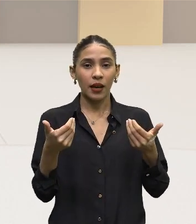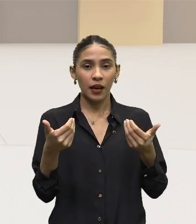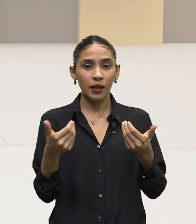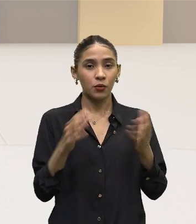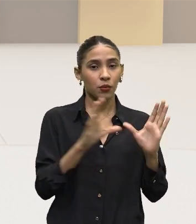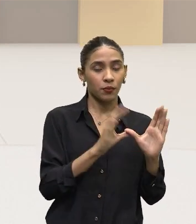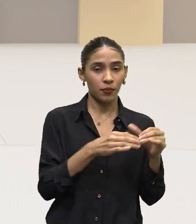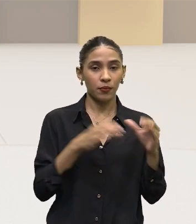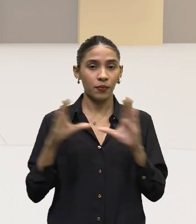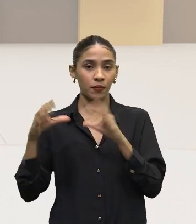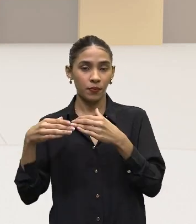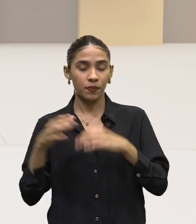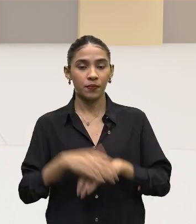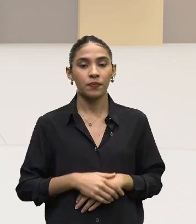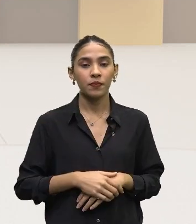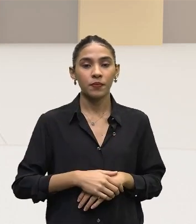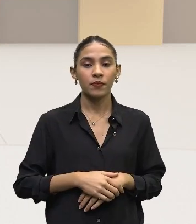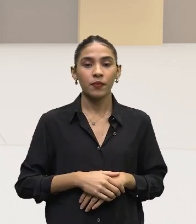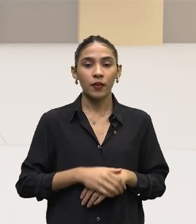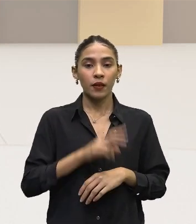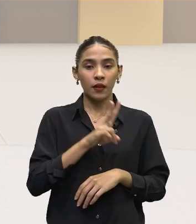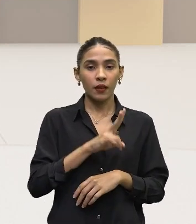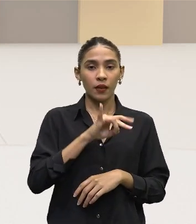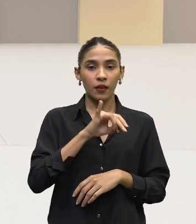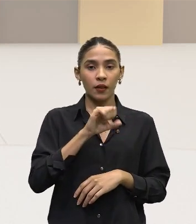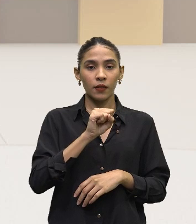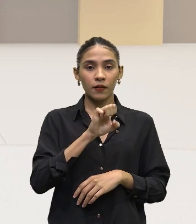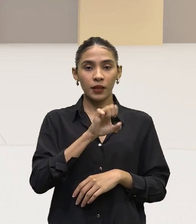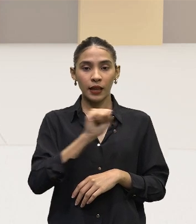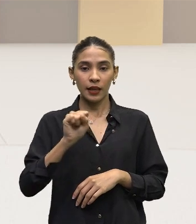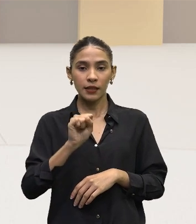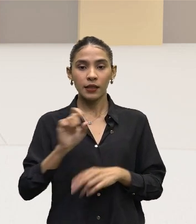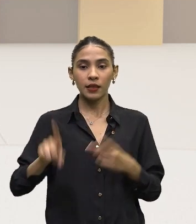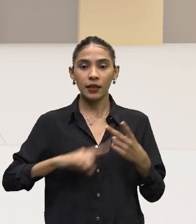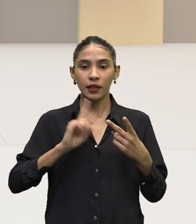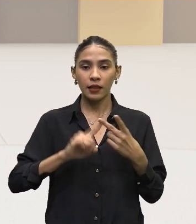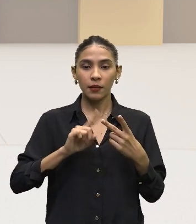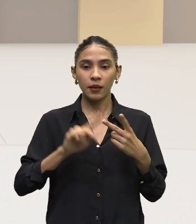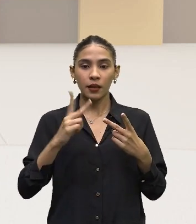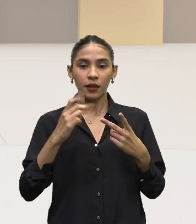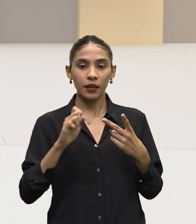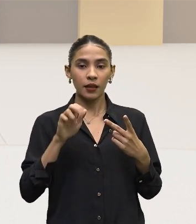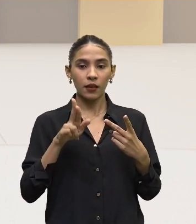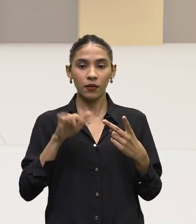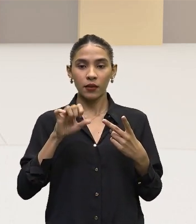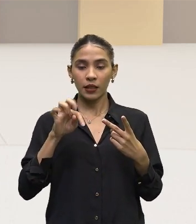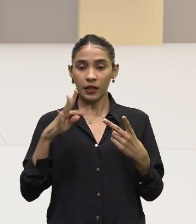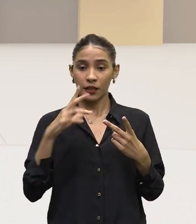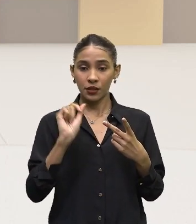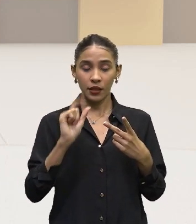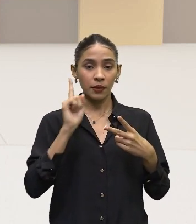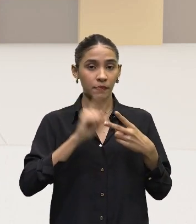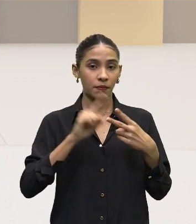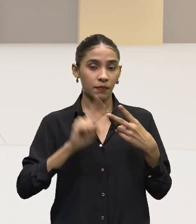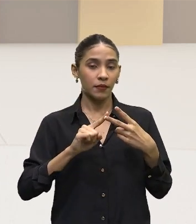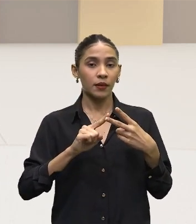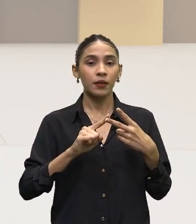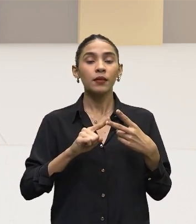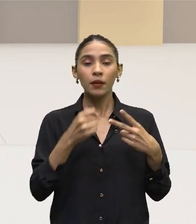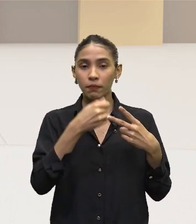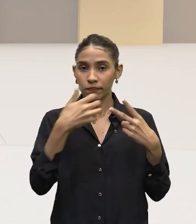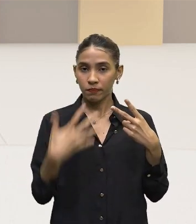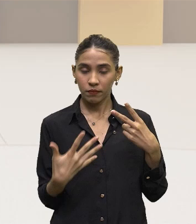grandes grupos, que são os vieses e as heurísticas. Então, a gente vai descrever aí alguns itens